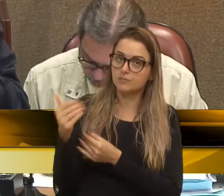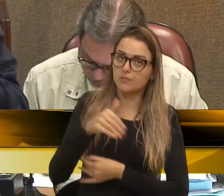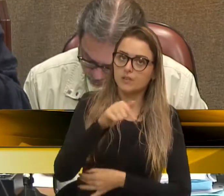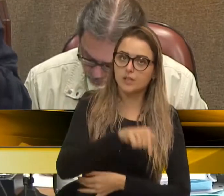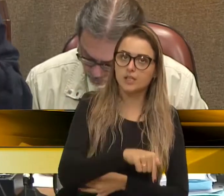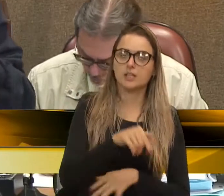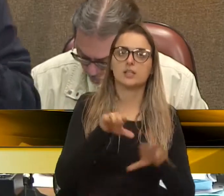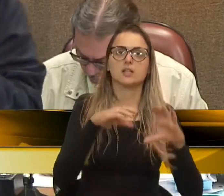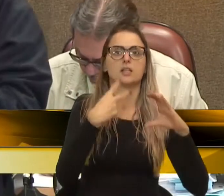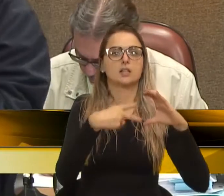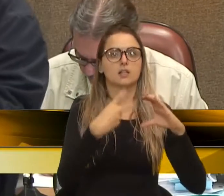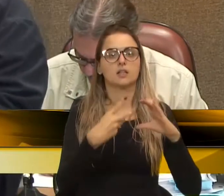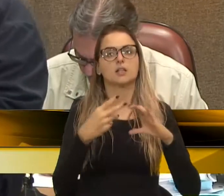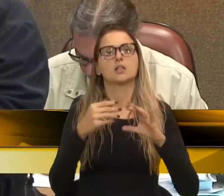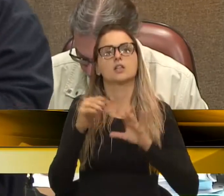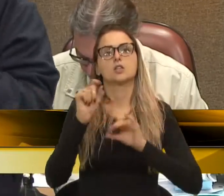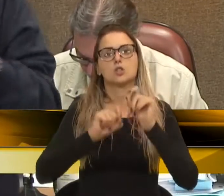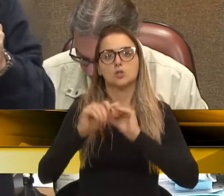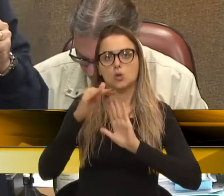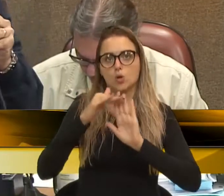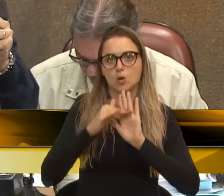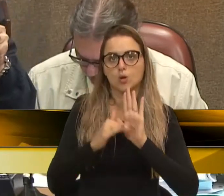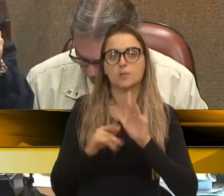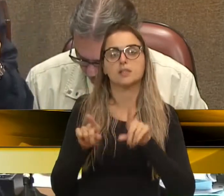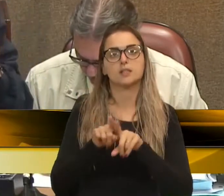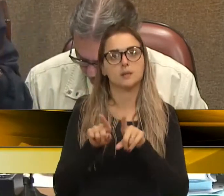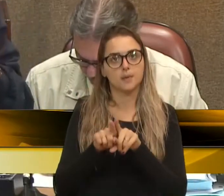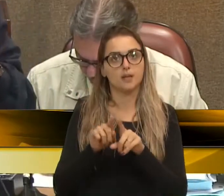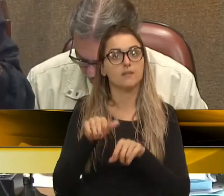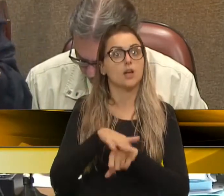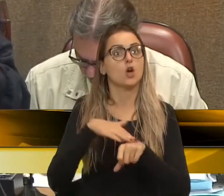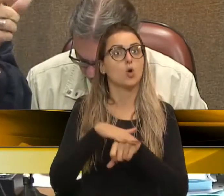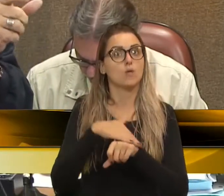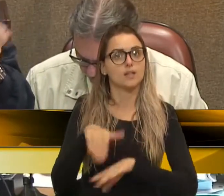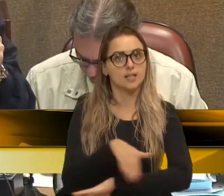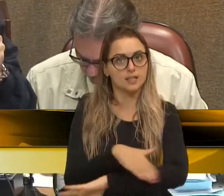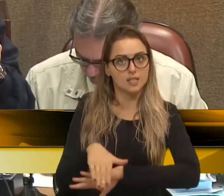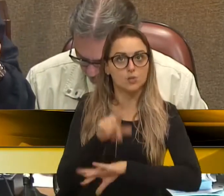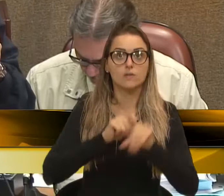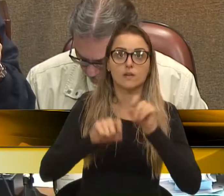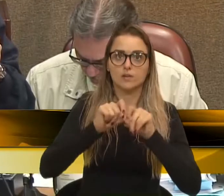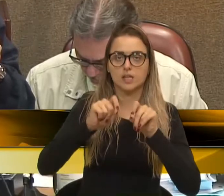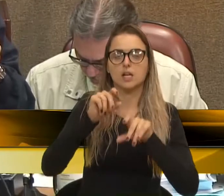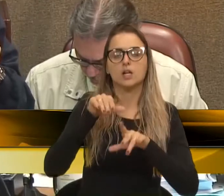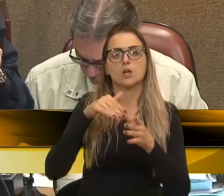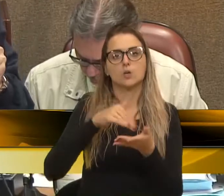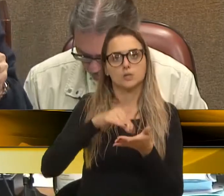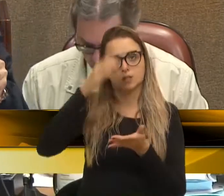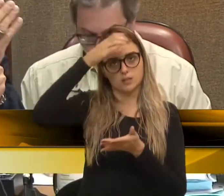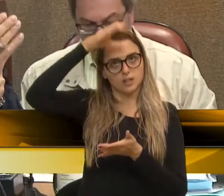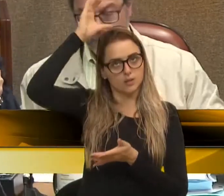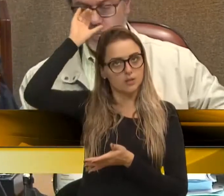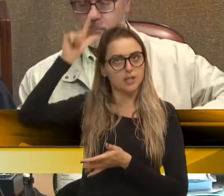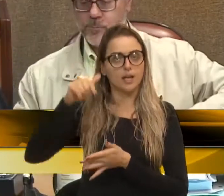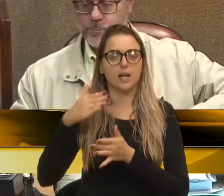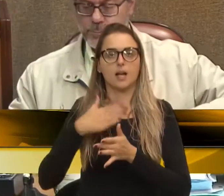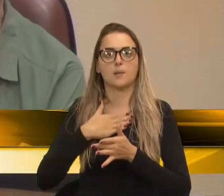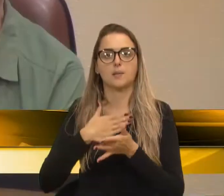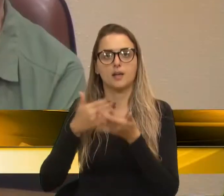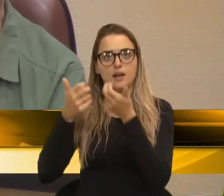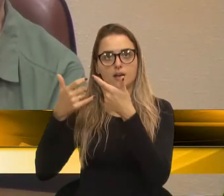de mobilidade vamos conversar, inclusive com o secretário Cristiano, numa outra oportunidade, mas esse é o meu maior ponto de preocupação. Obrigado, presidente, desculpa se me